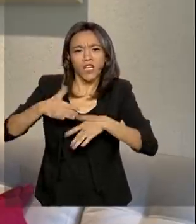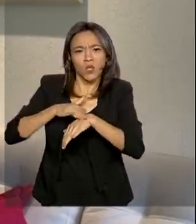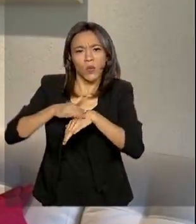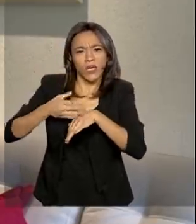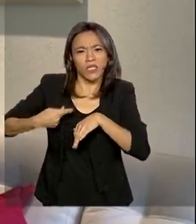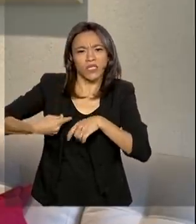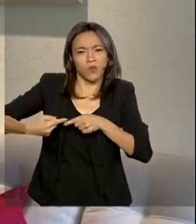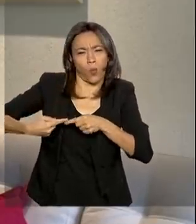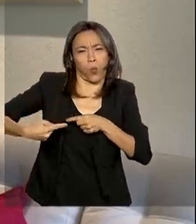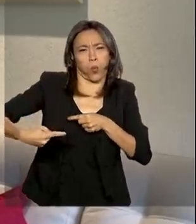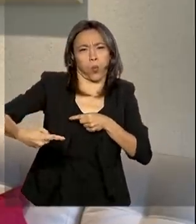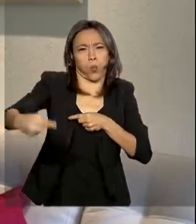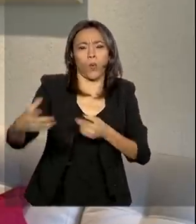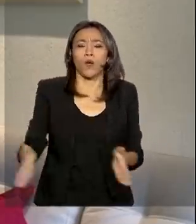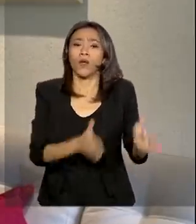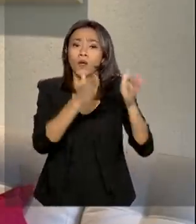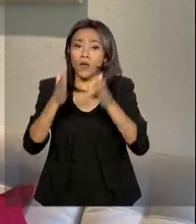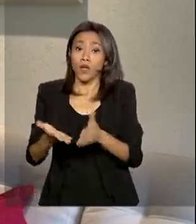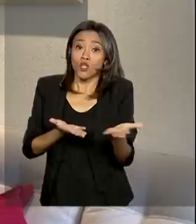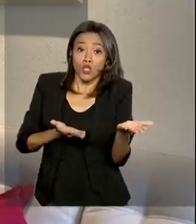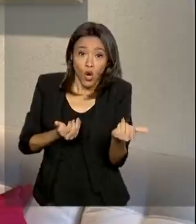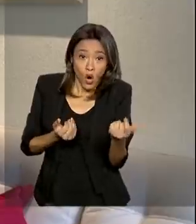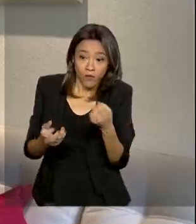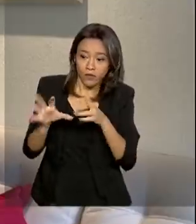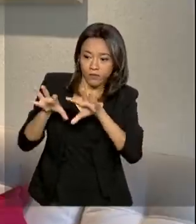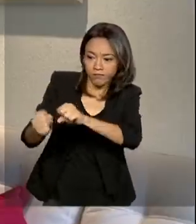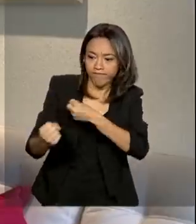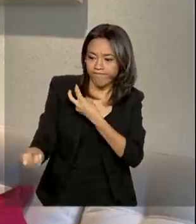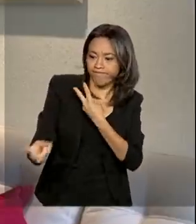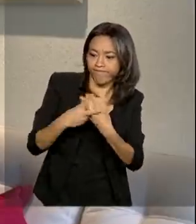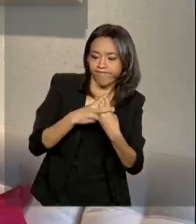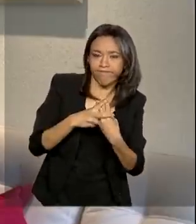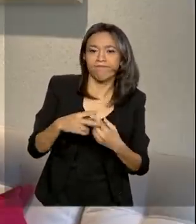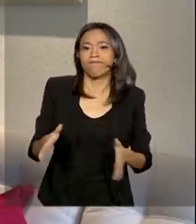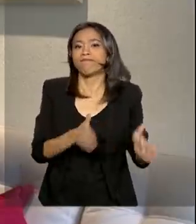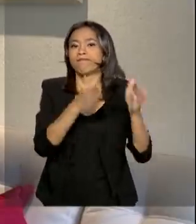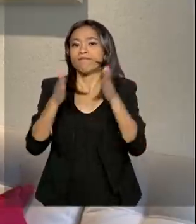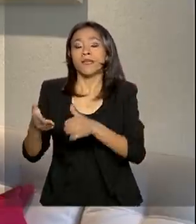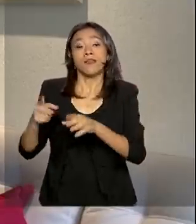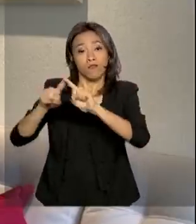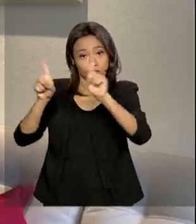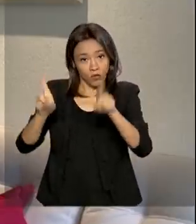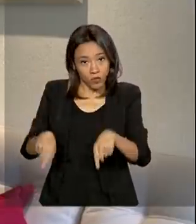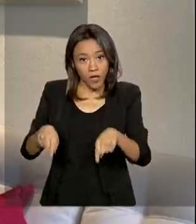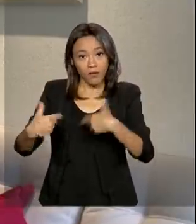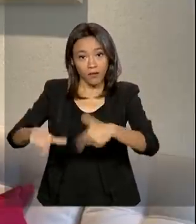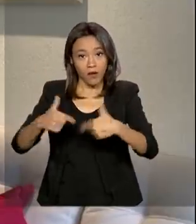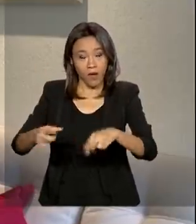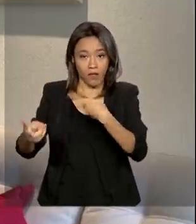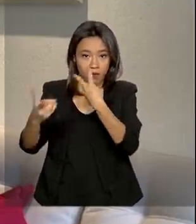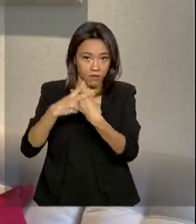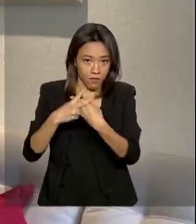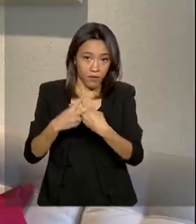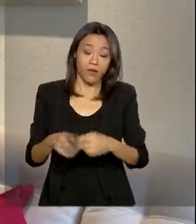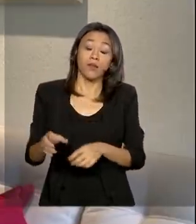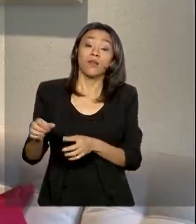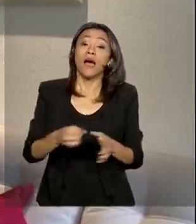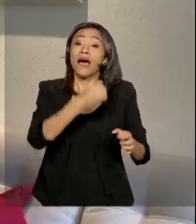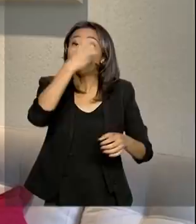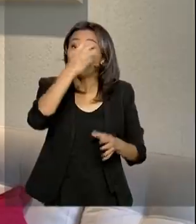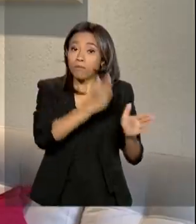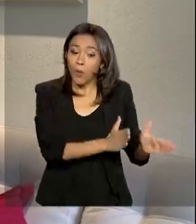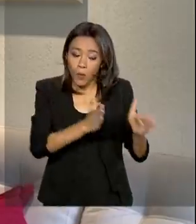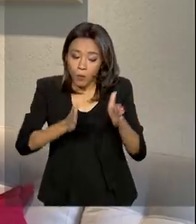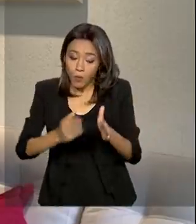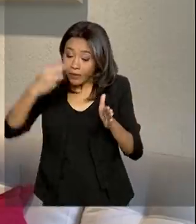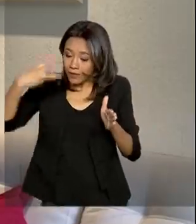jovens sob medidas socioeducativas, presos e funcionários do sistema prisional. A terceira fase da campanha de